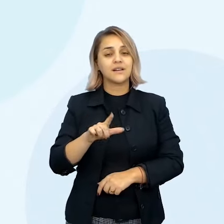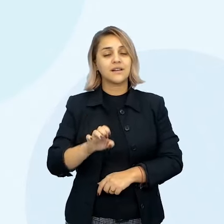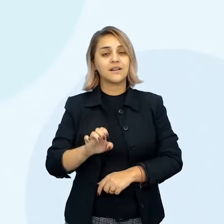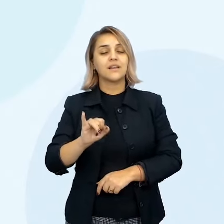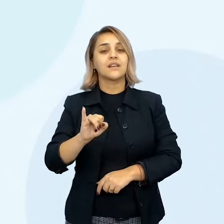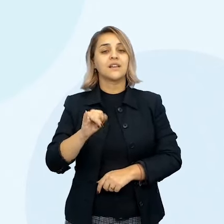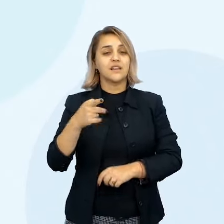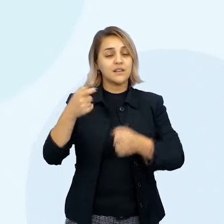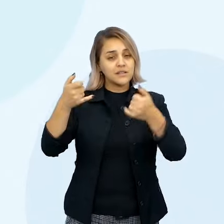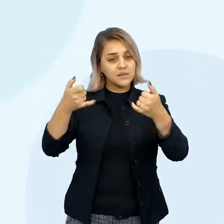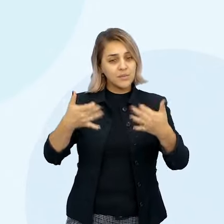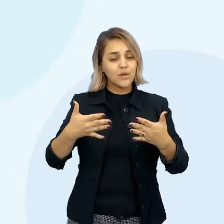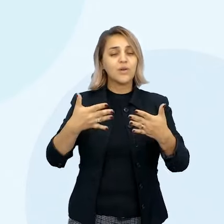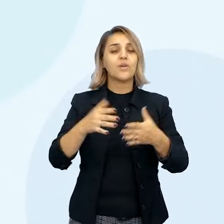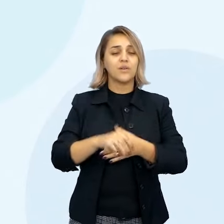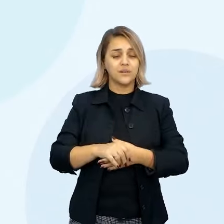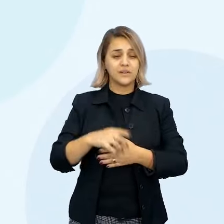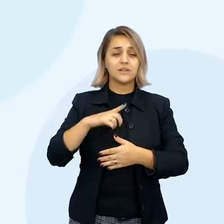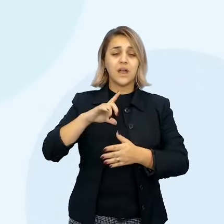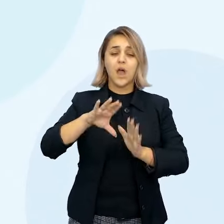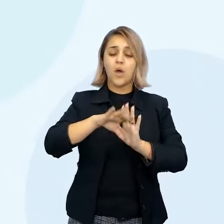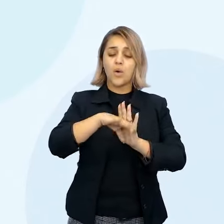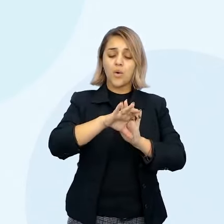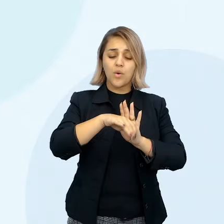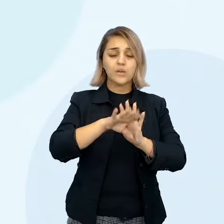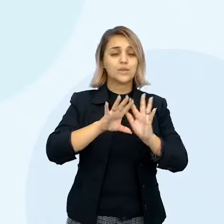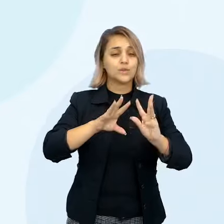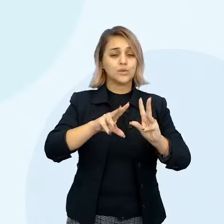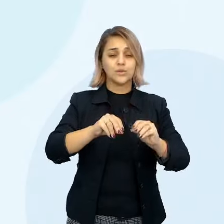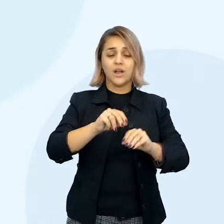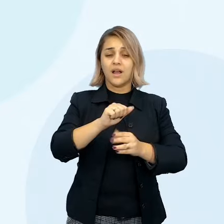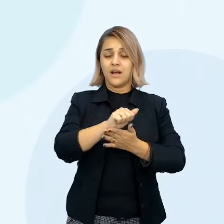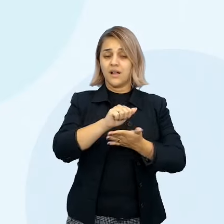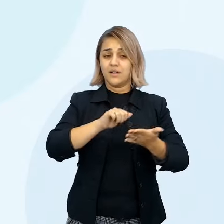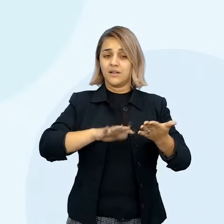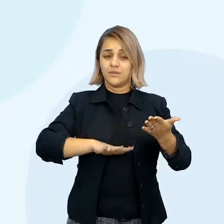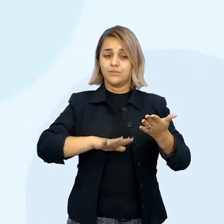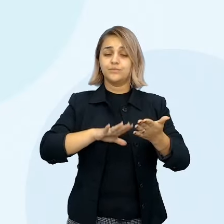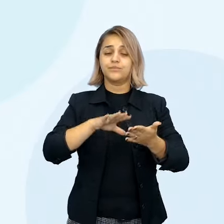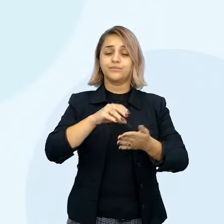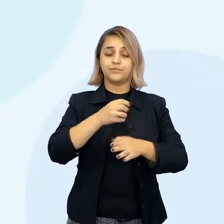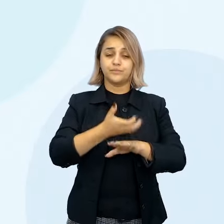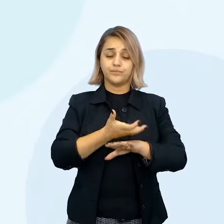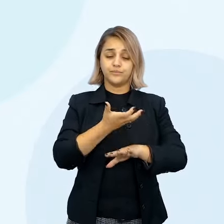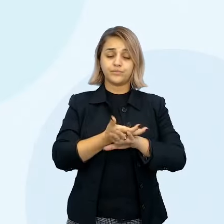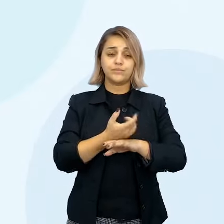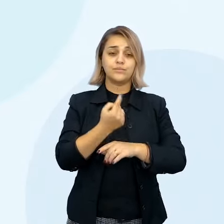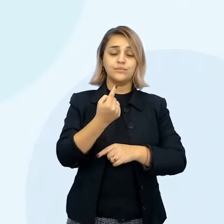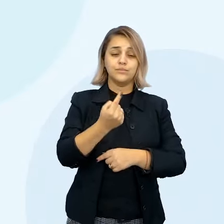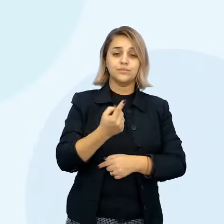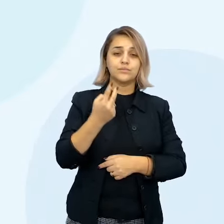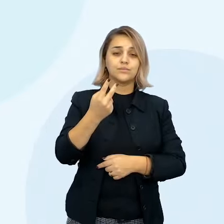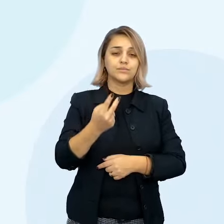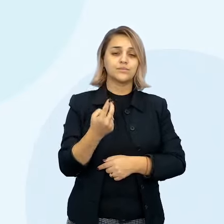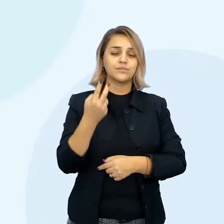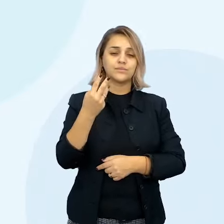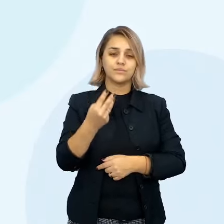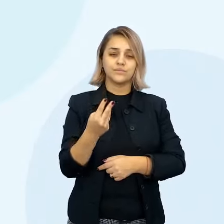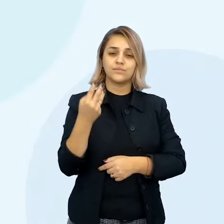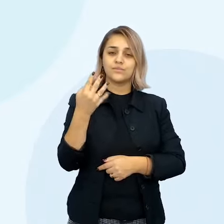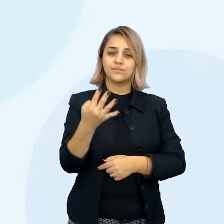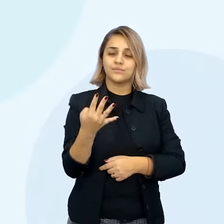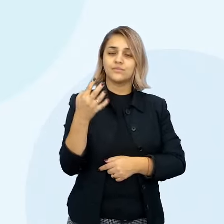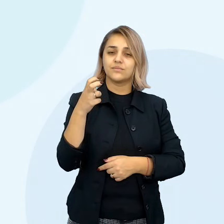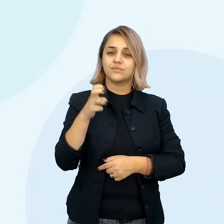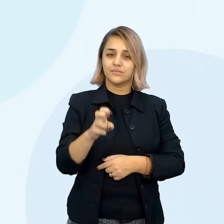que perpassam todas as atividades 4 do componente 1, componente 2, componente 3, componente 4 e componente 5